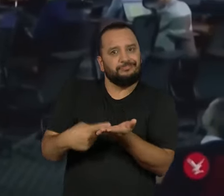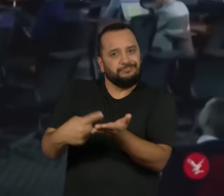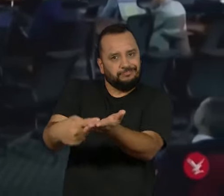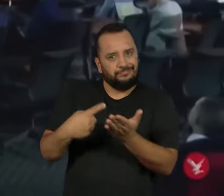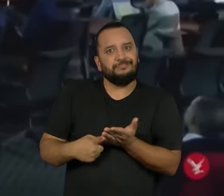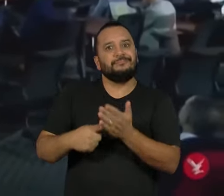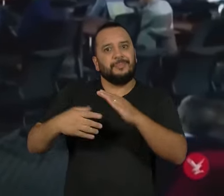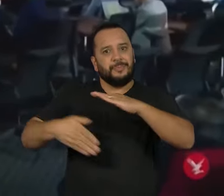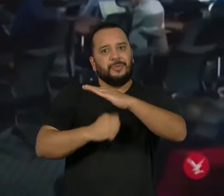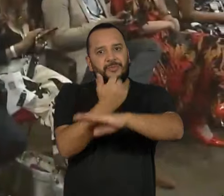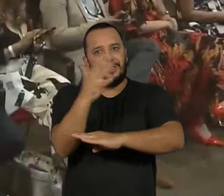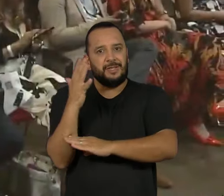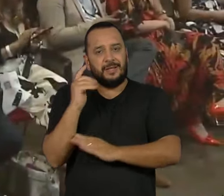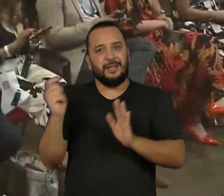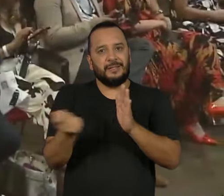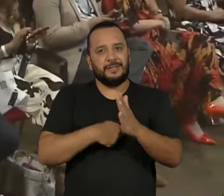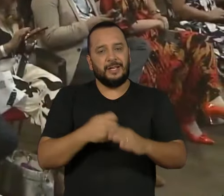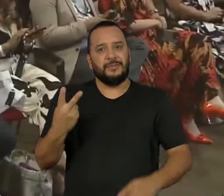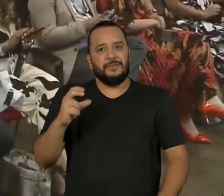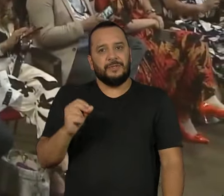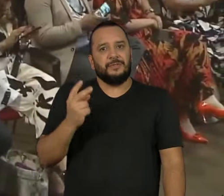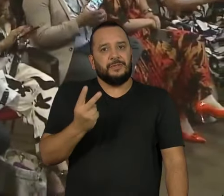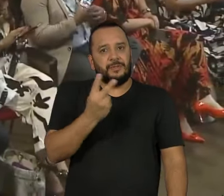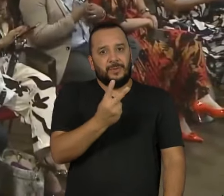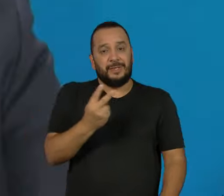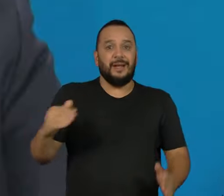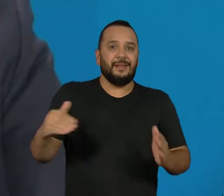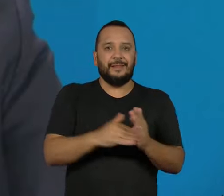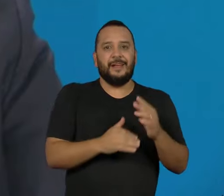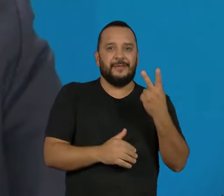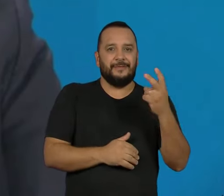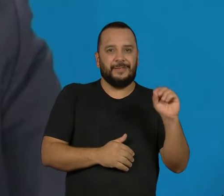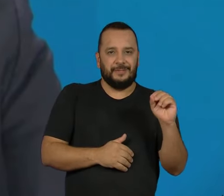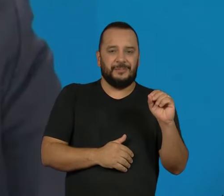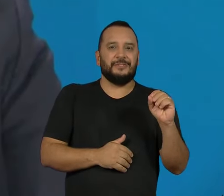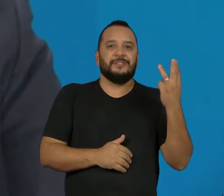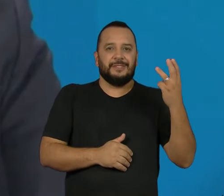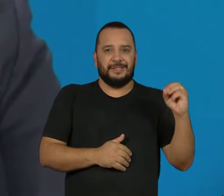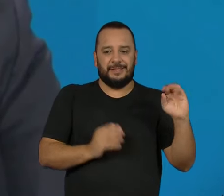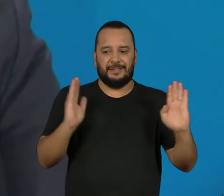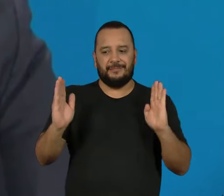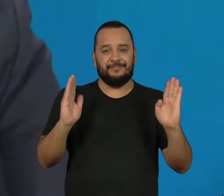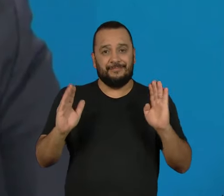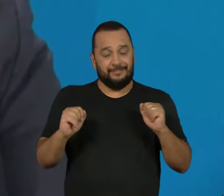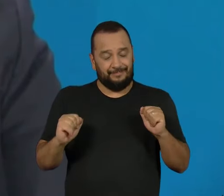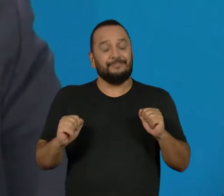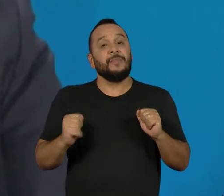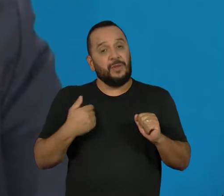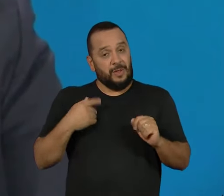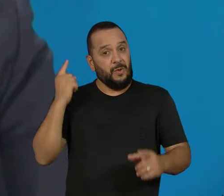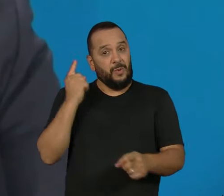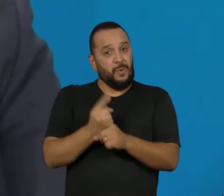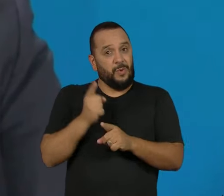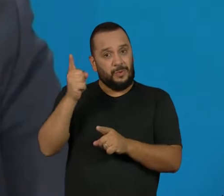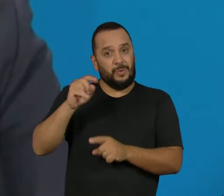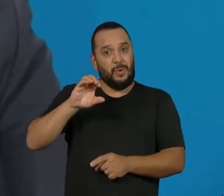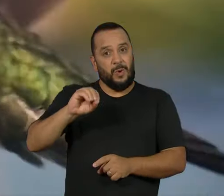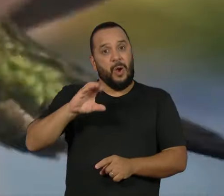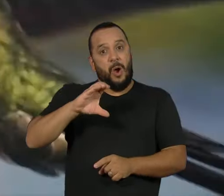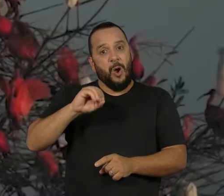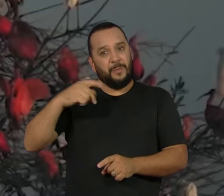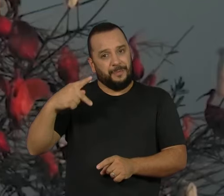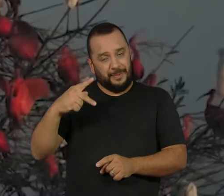em 2022 e válido até 2030. O encontro é considerado decisivo para tentar frear